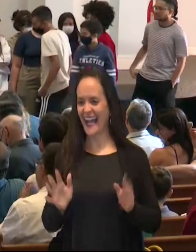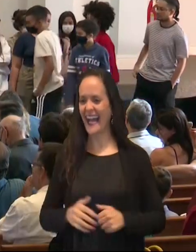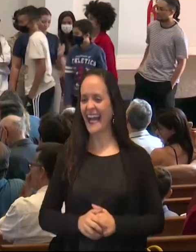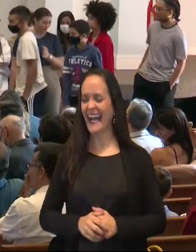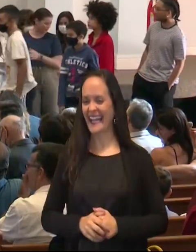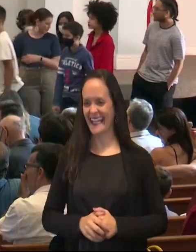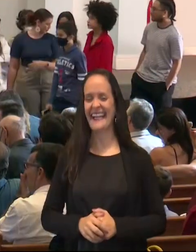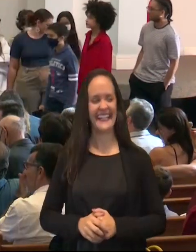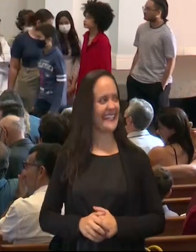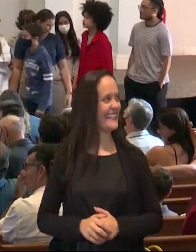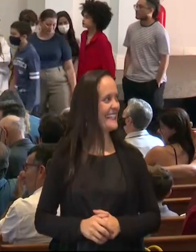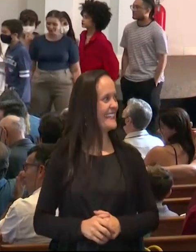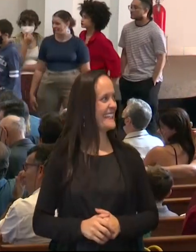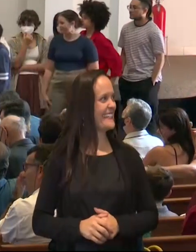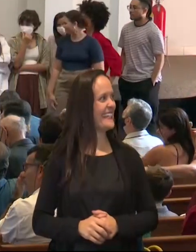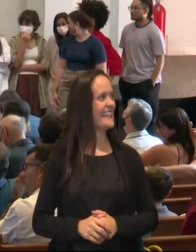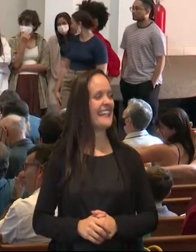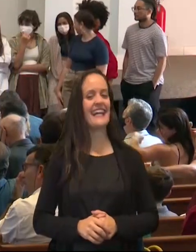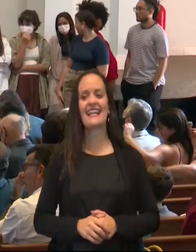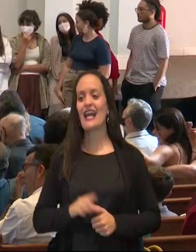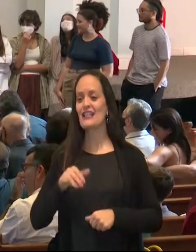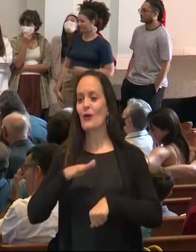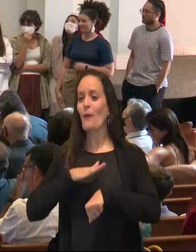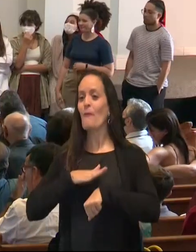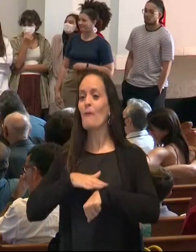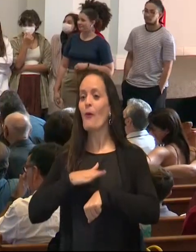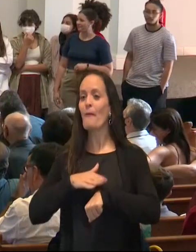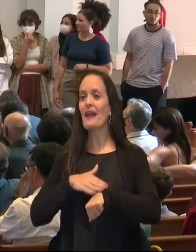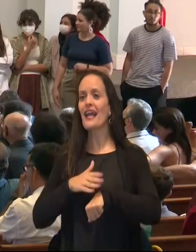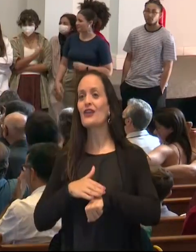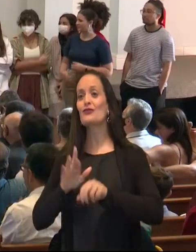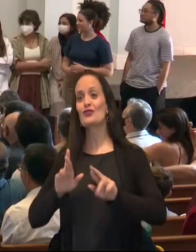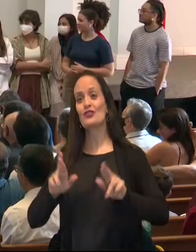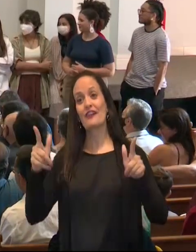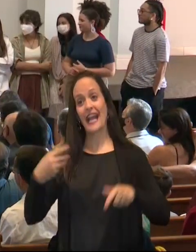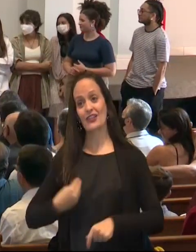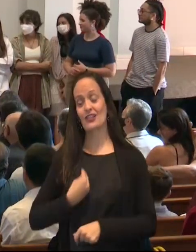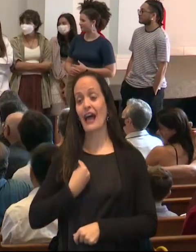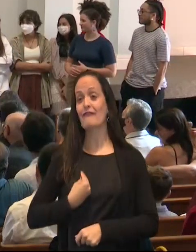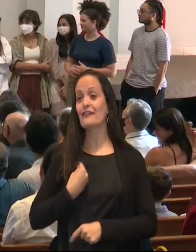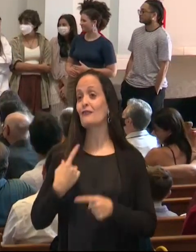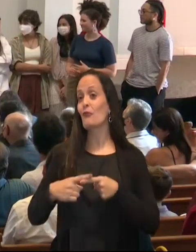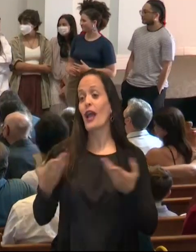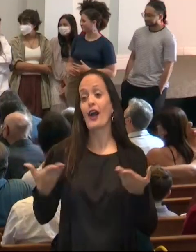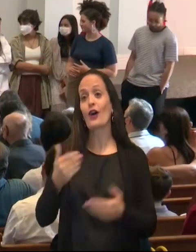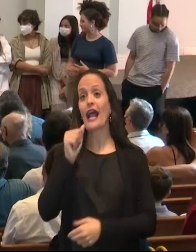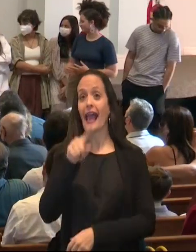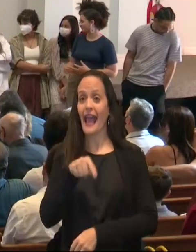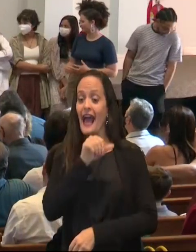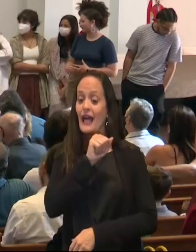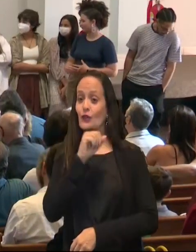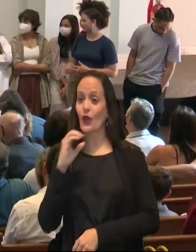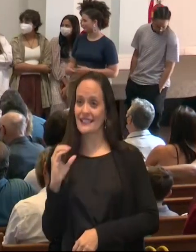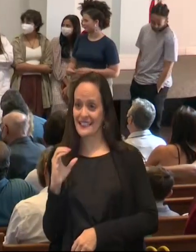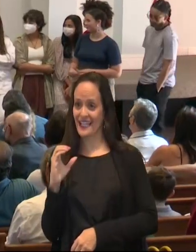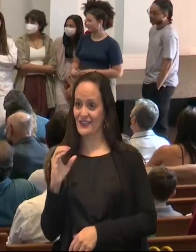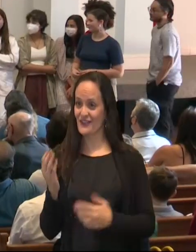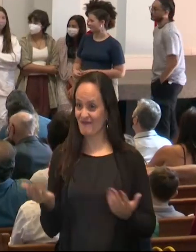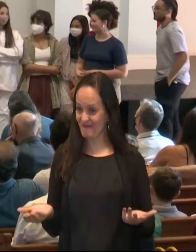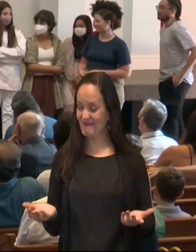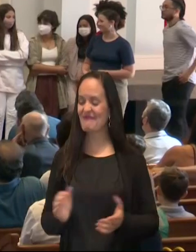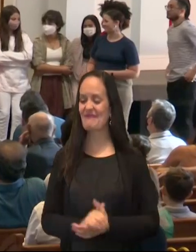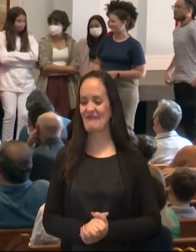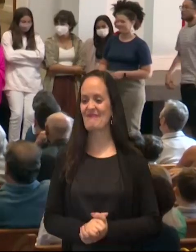quer, estão numa outra fase da vida, e nós louvamos a Deus porque podemos contar com a presença desses